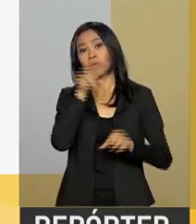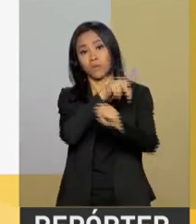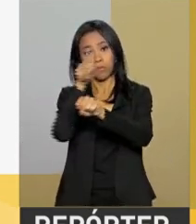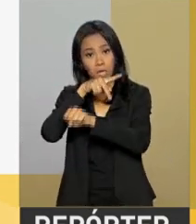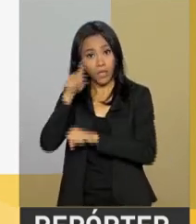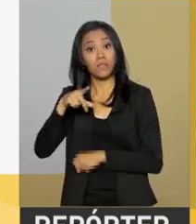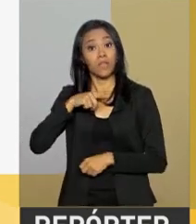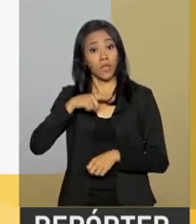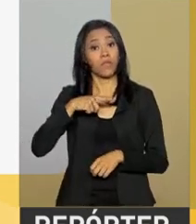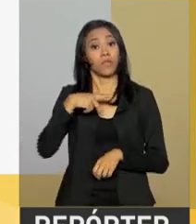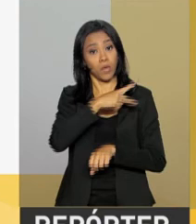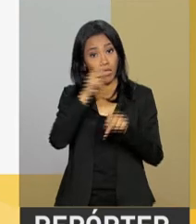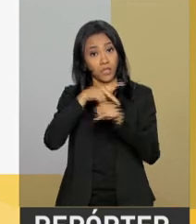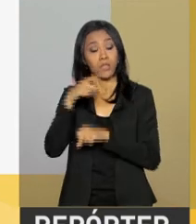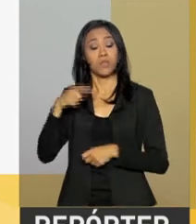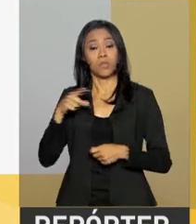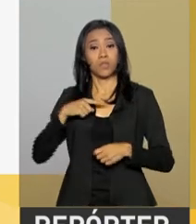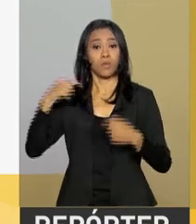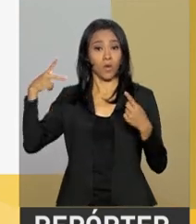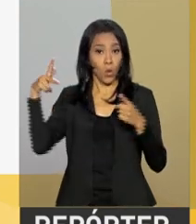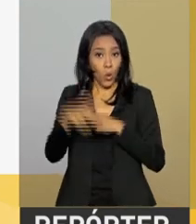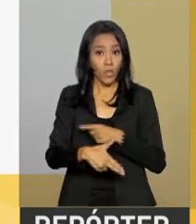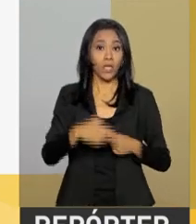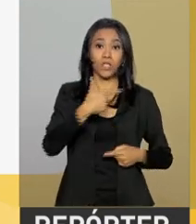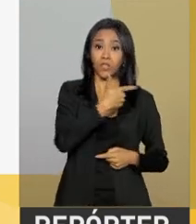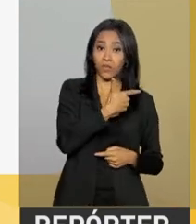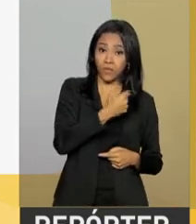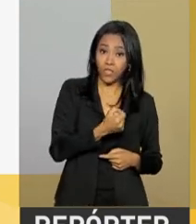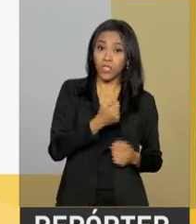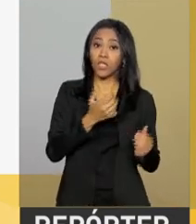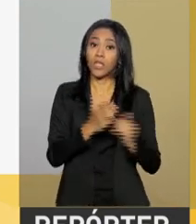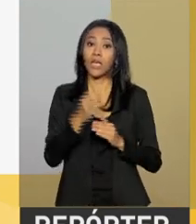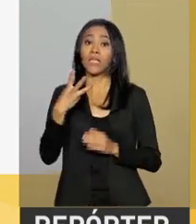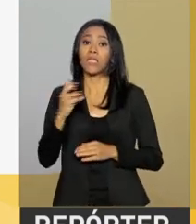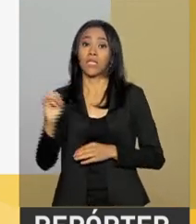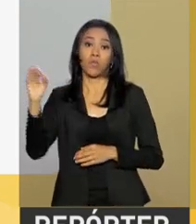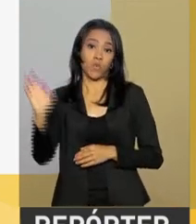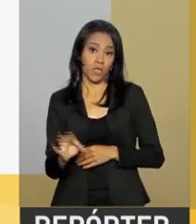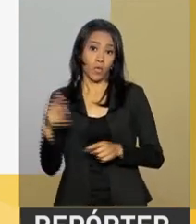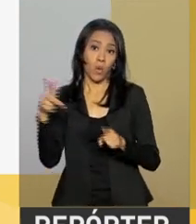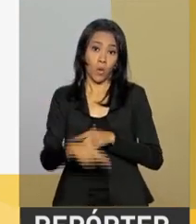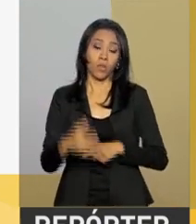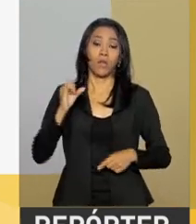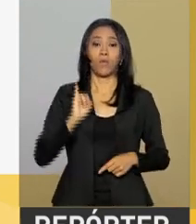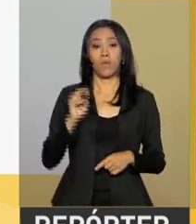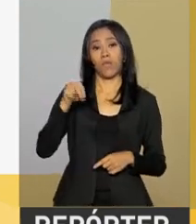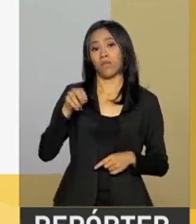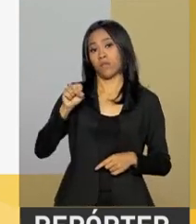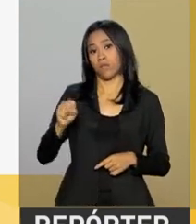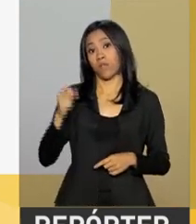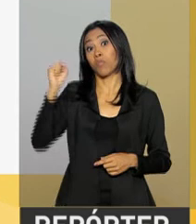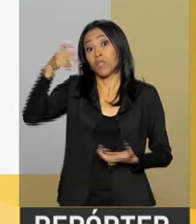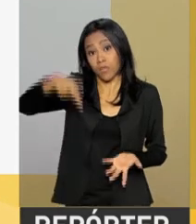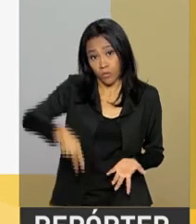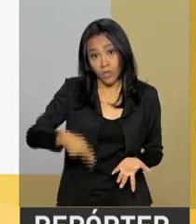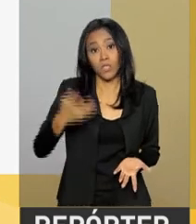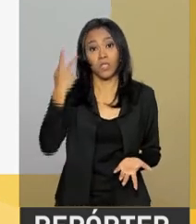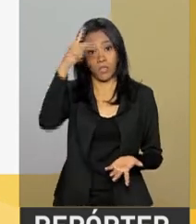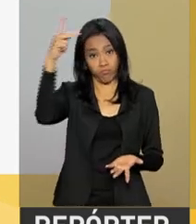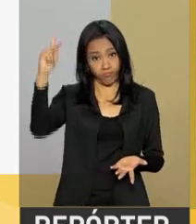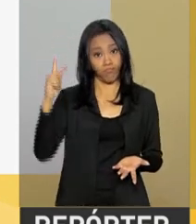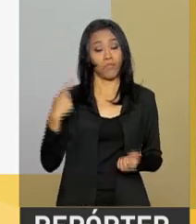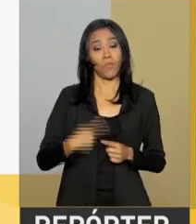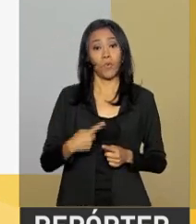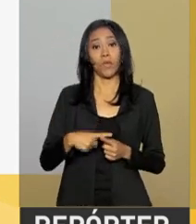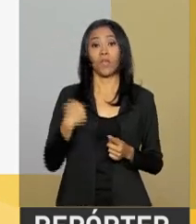tiveram que cortar é de 20 a 30 por cento das pensões aposentadorias dos vencimentos dos servidores públicos o que